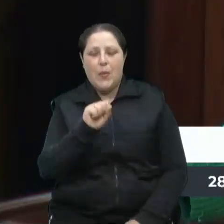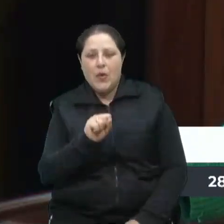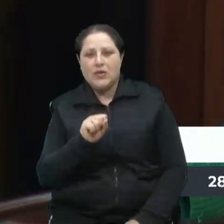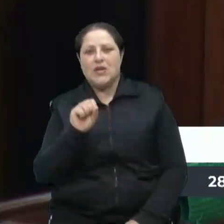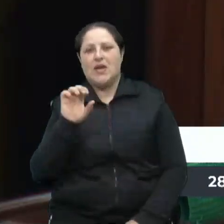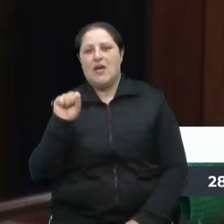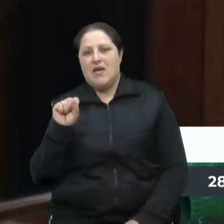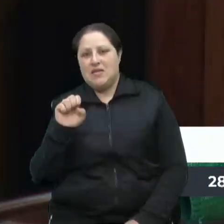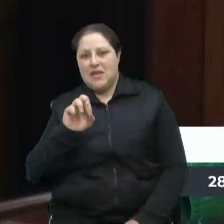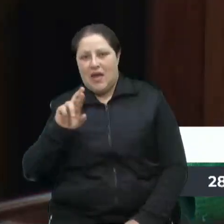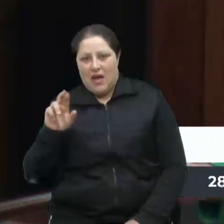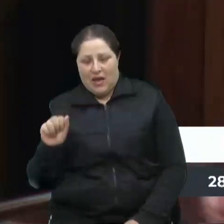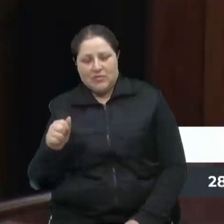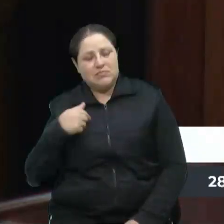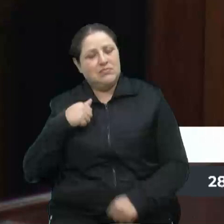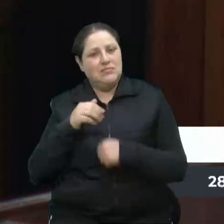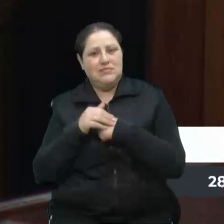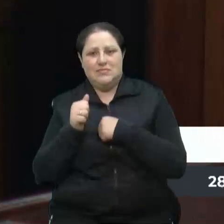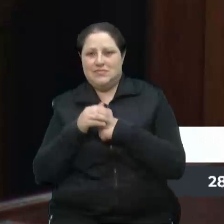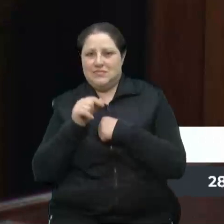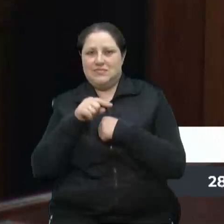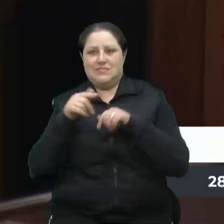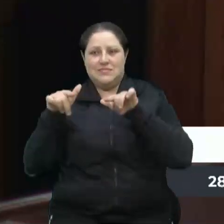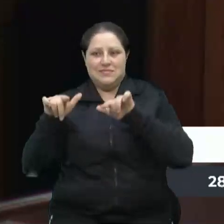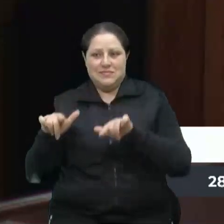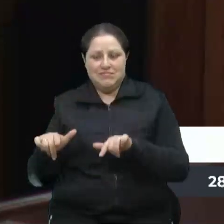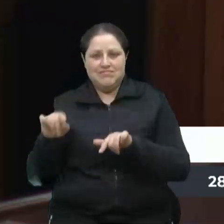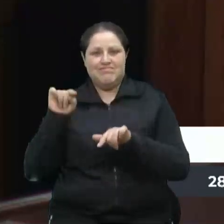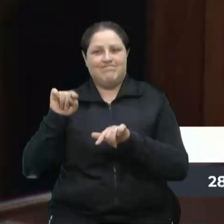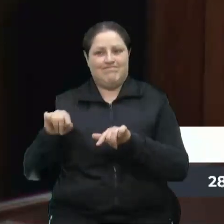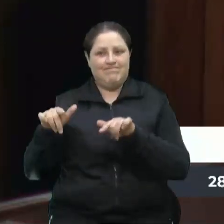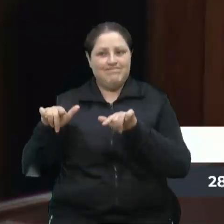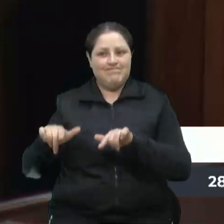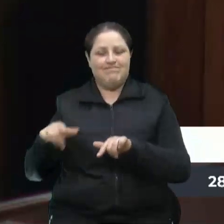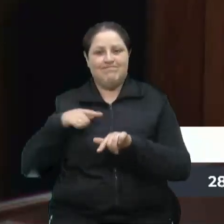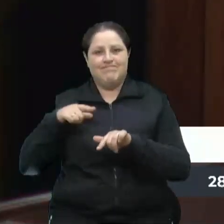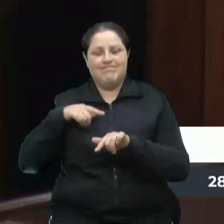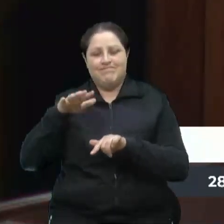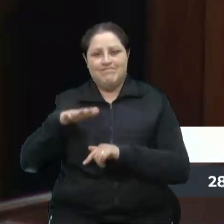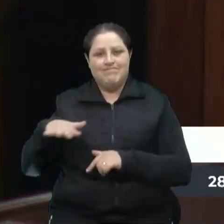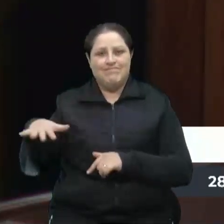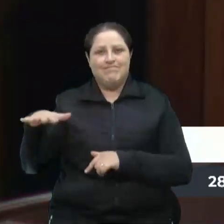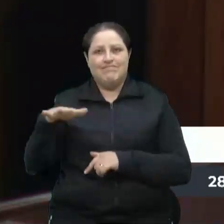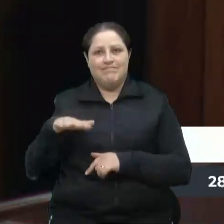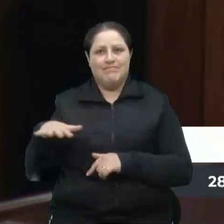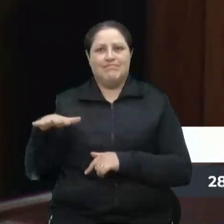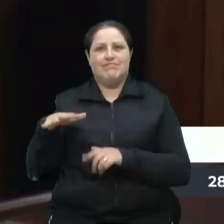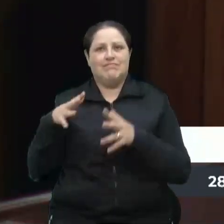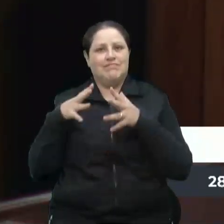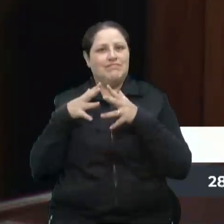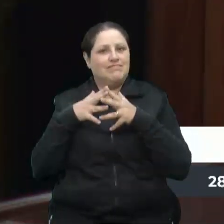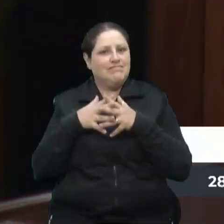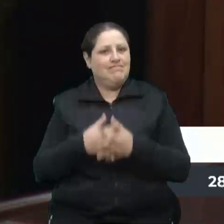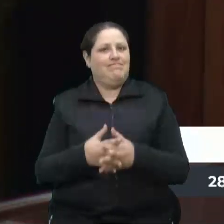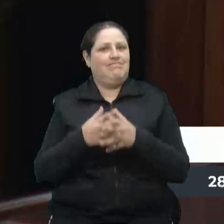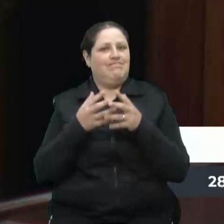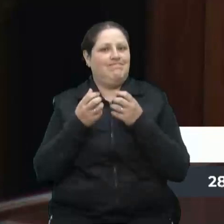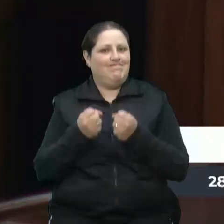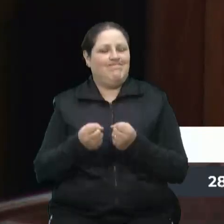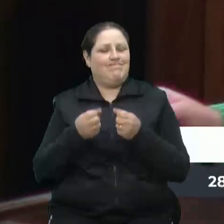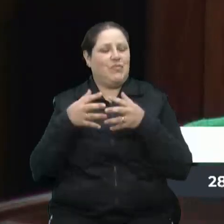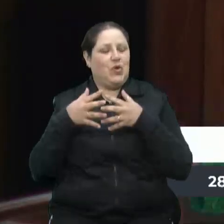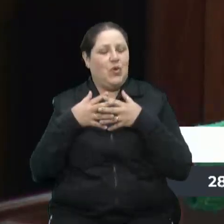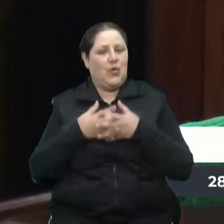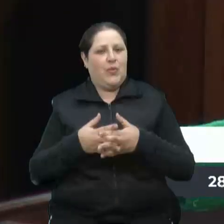muito carinho e que está enfrentando uma situação muito complexa, muito complicada, e